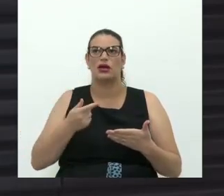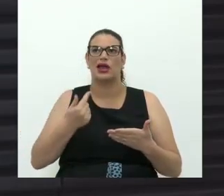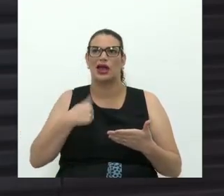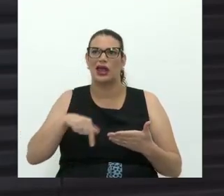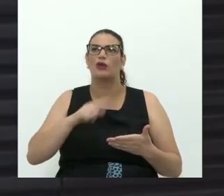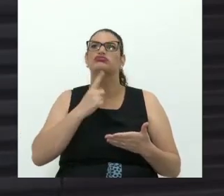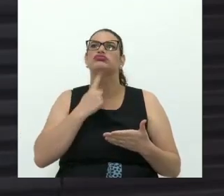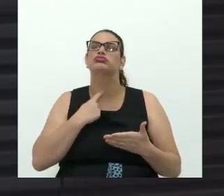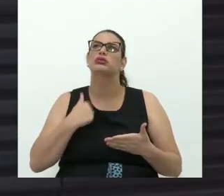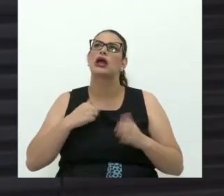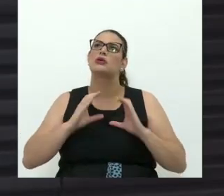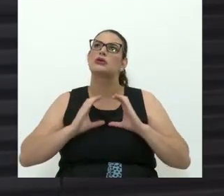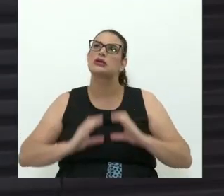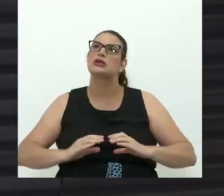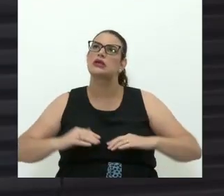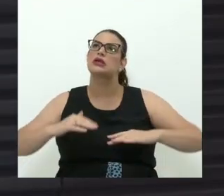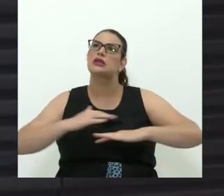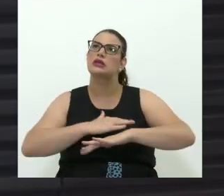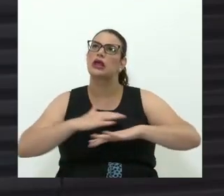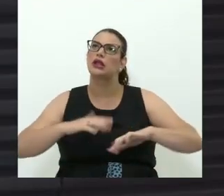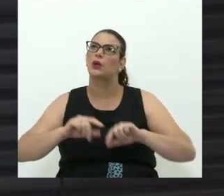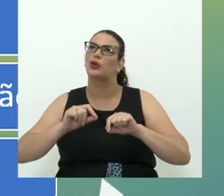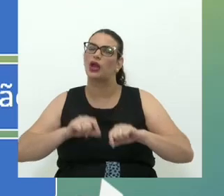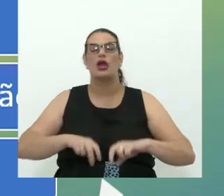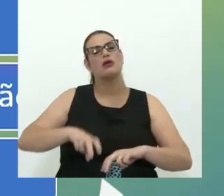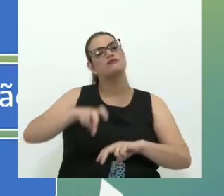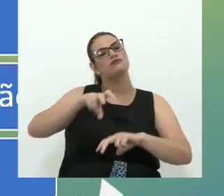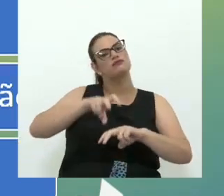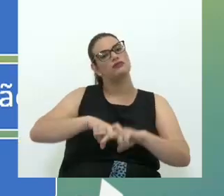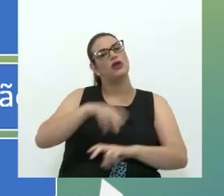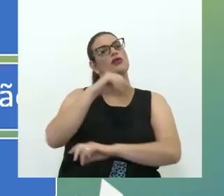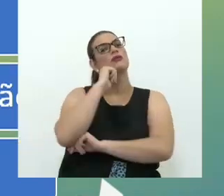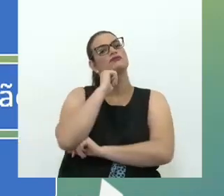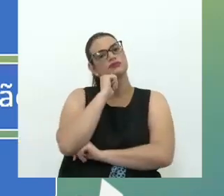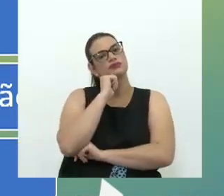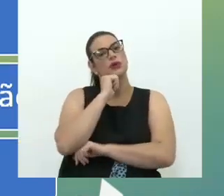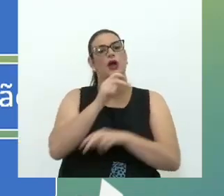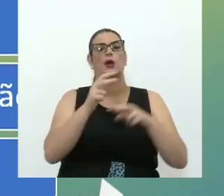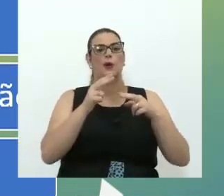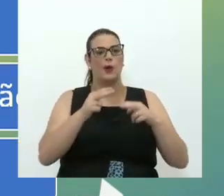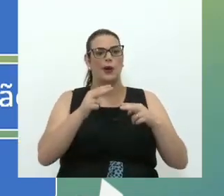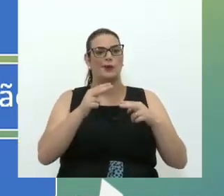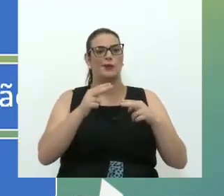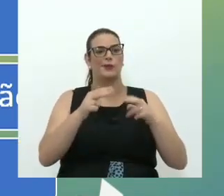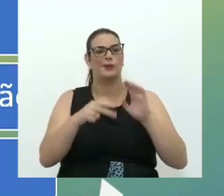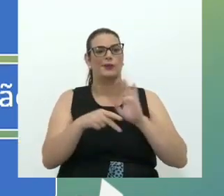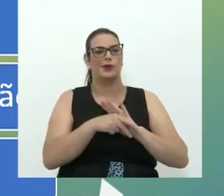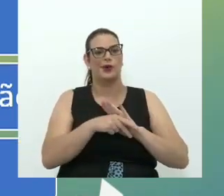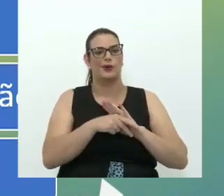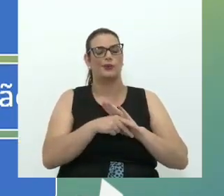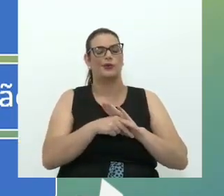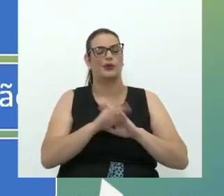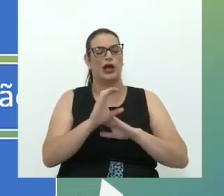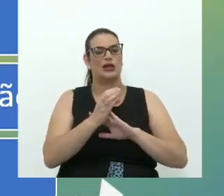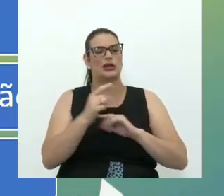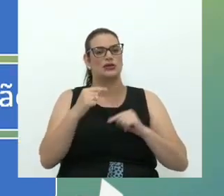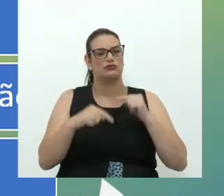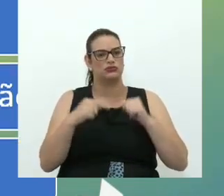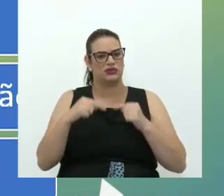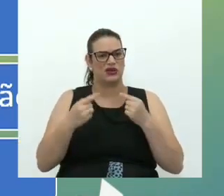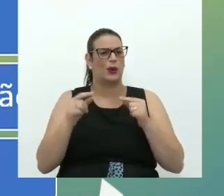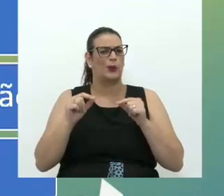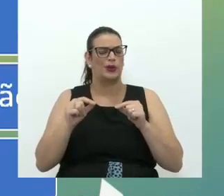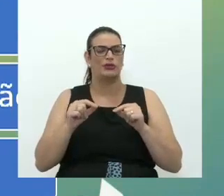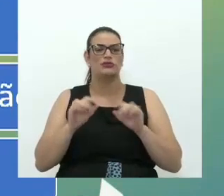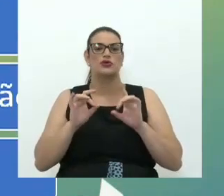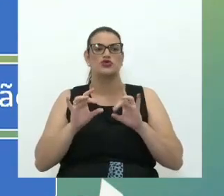queremos é uma Cidadania de sofá Como diz a ciência política o que que é a cidadania de sofá é aquela